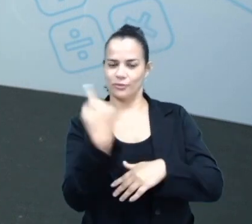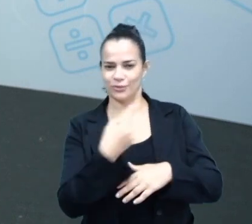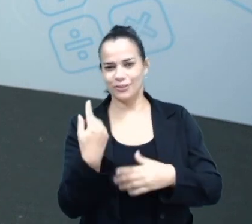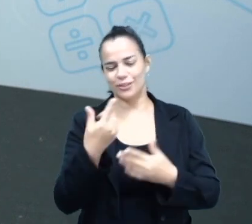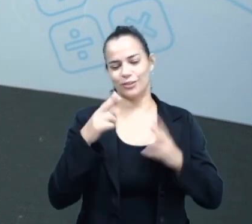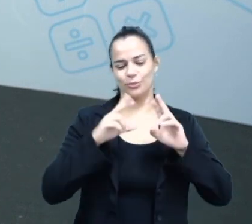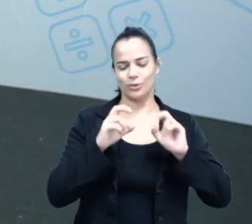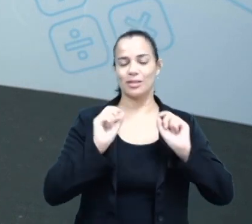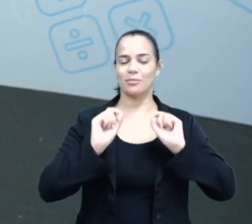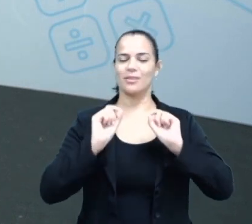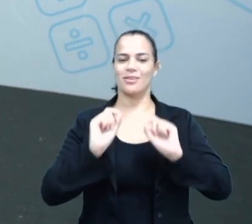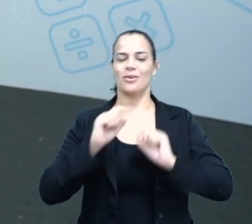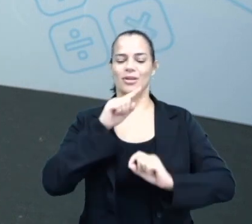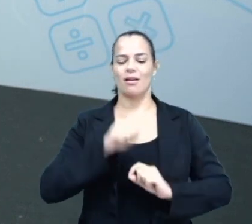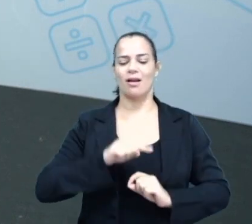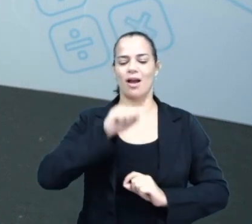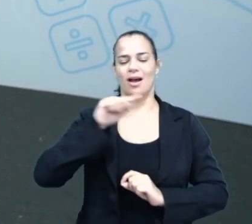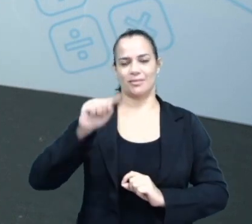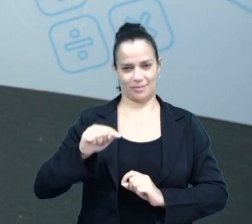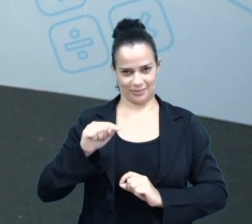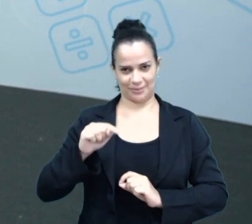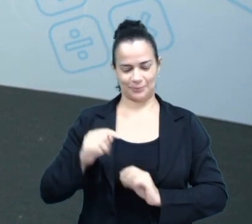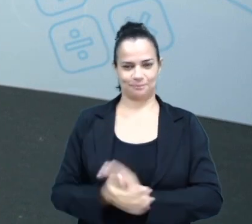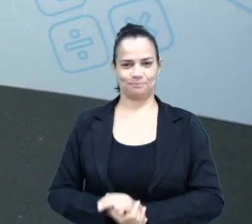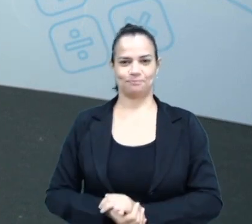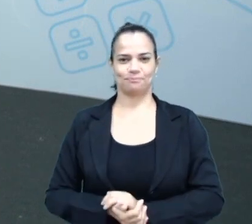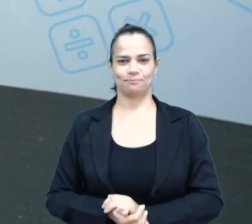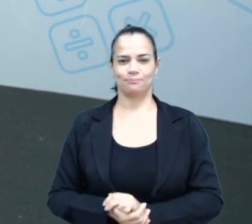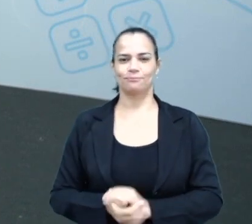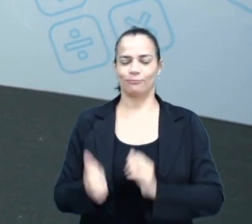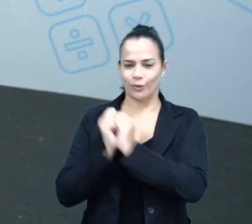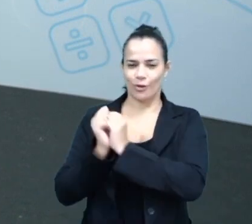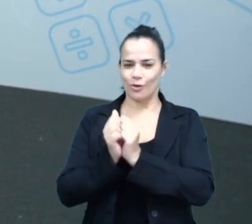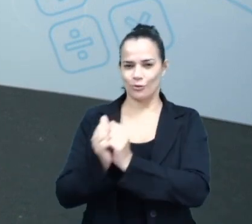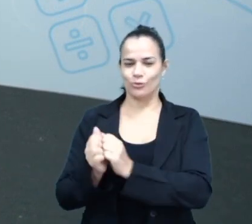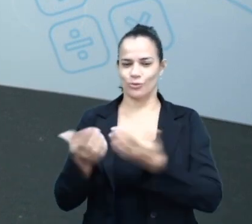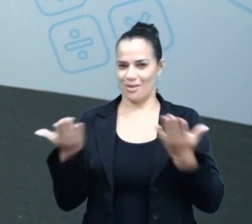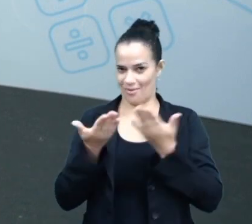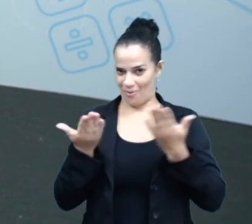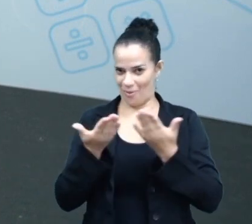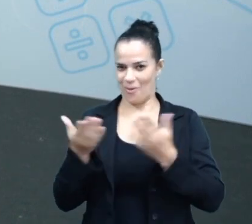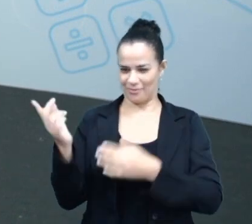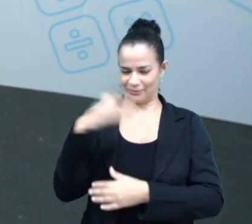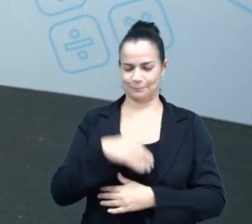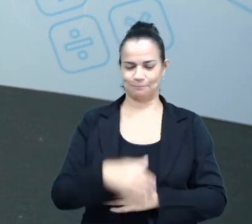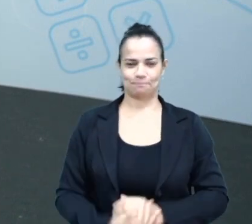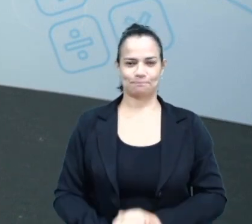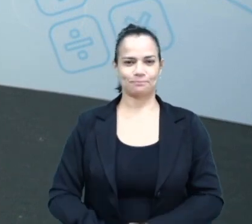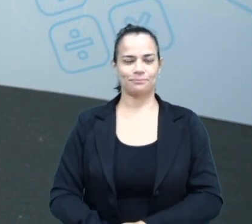legal, que é radiciação. Acompanhe comigo agora. Vem cá.